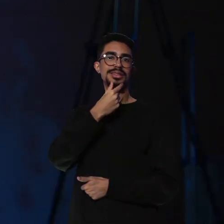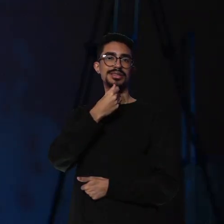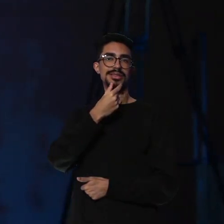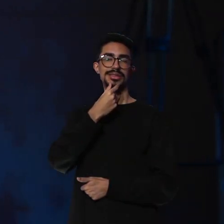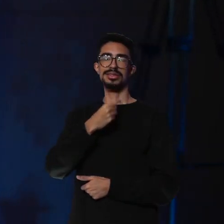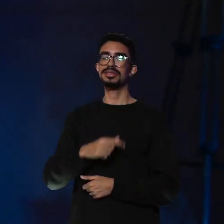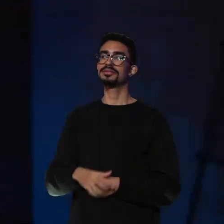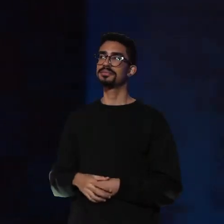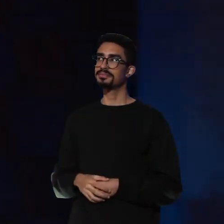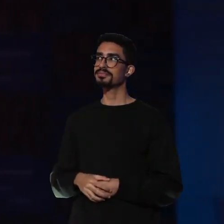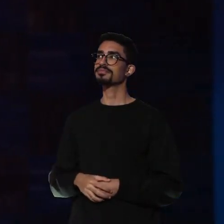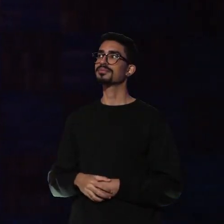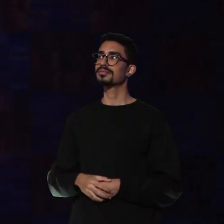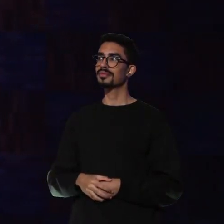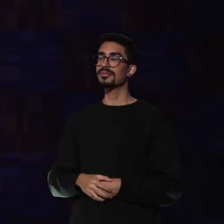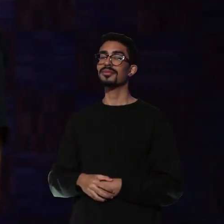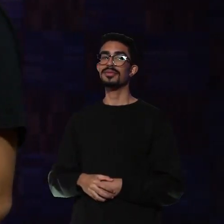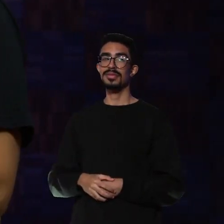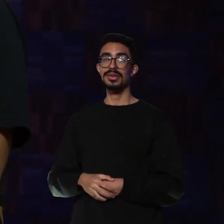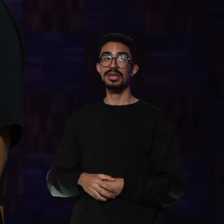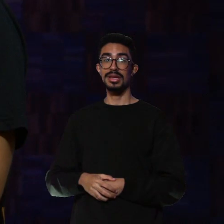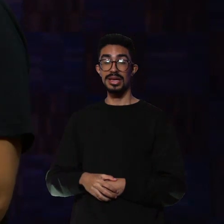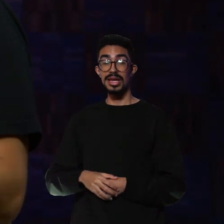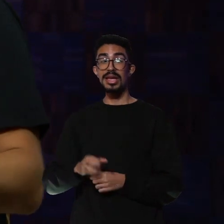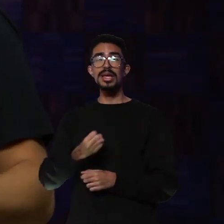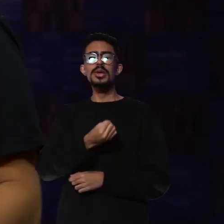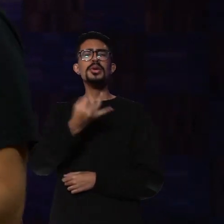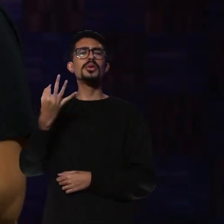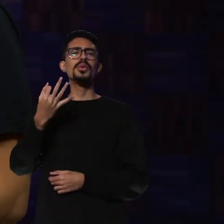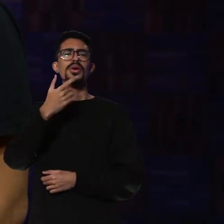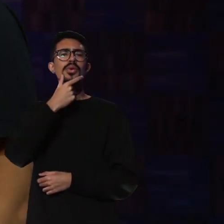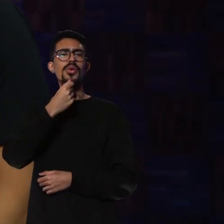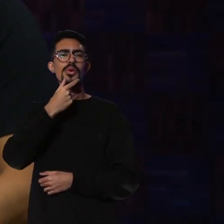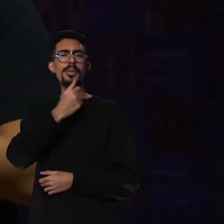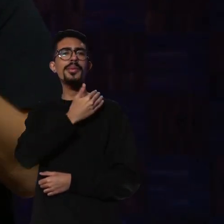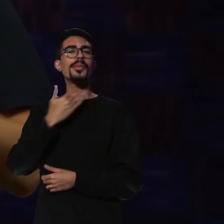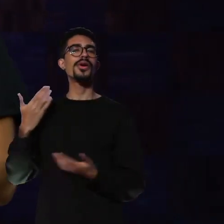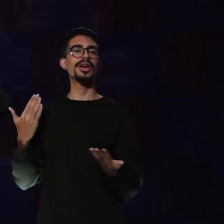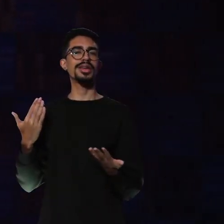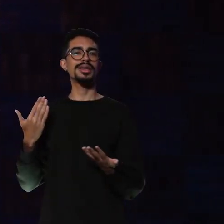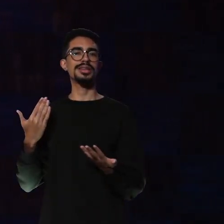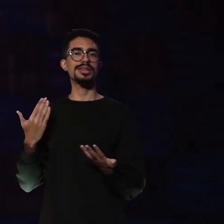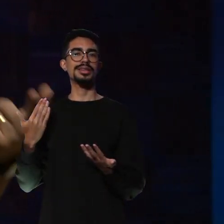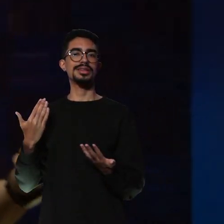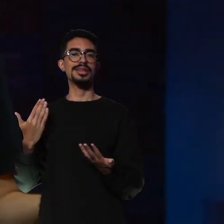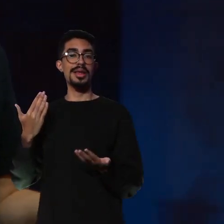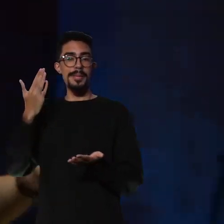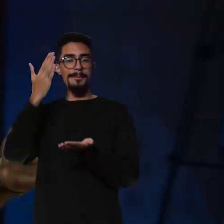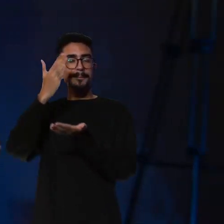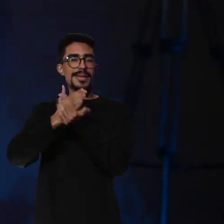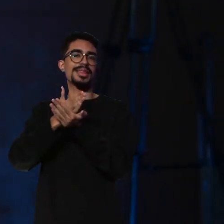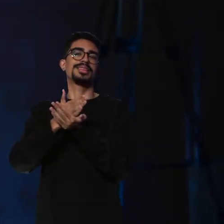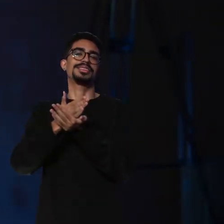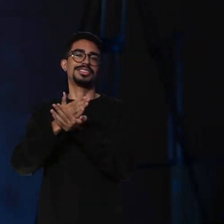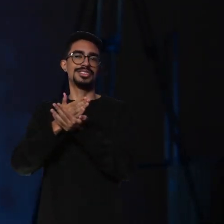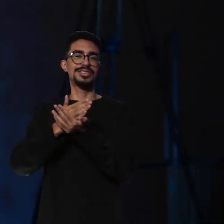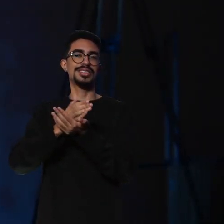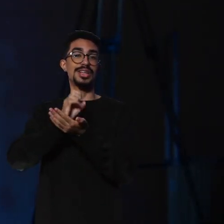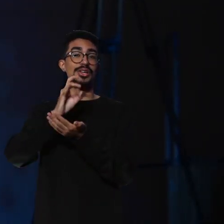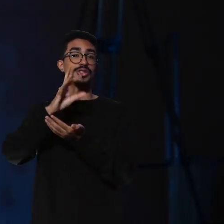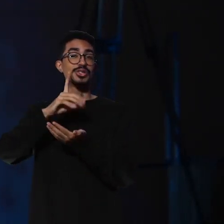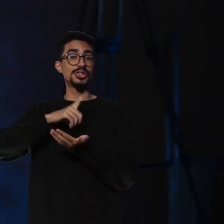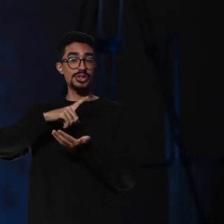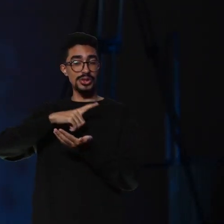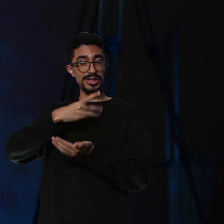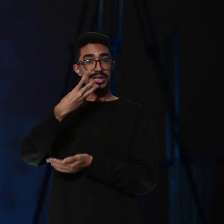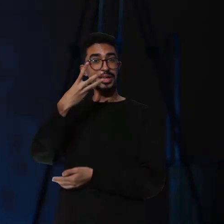300, que também não tinham muitas armas, eles usam tochas, vasos de barro e trombetas para vencer um exército muito maior,